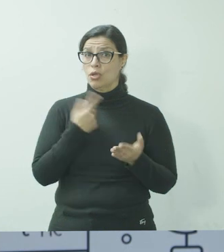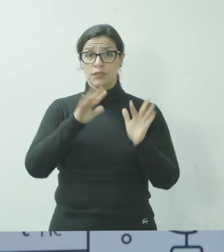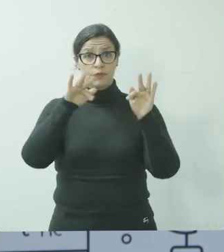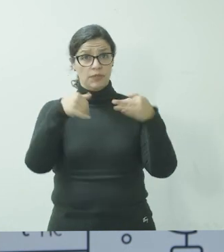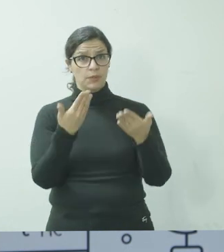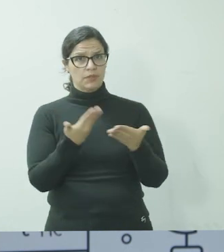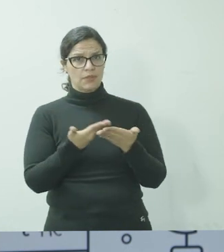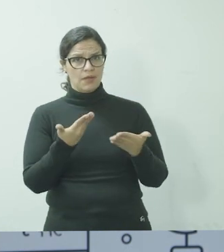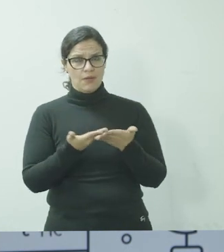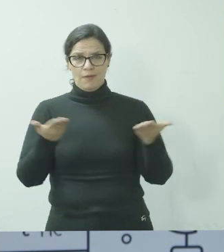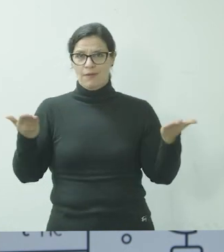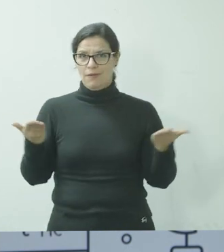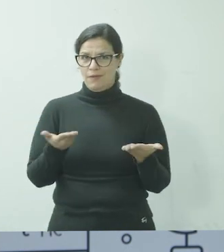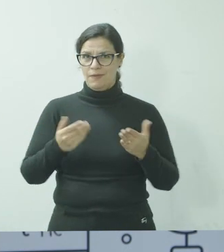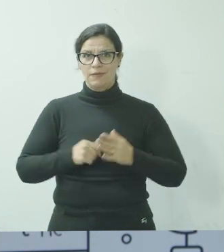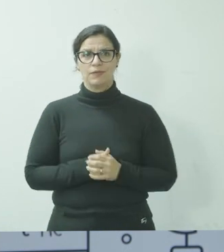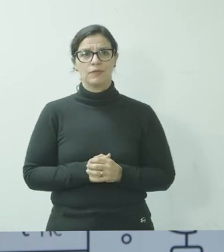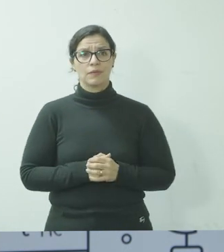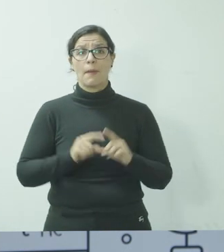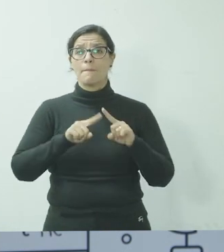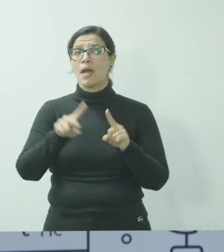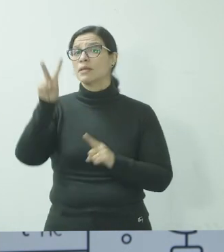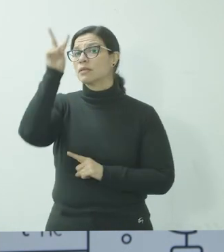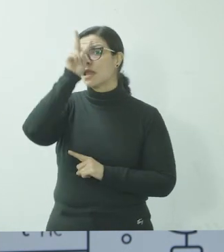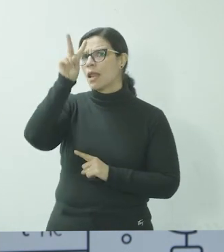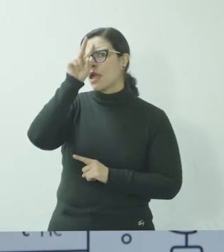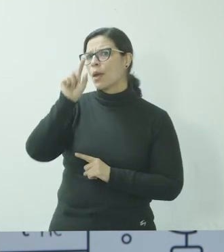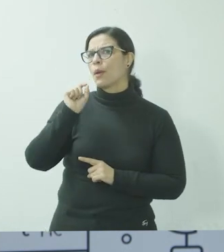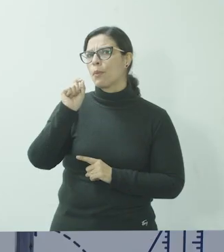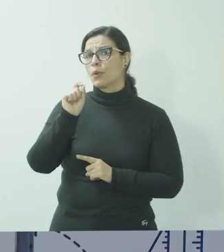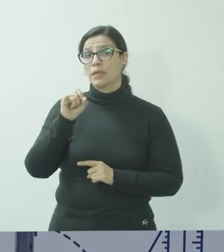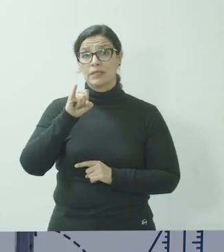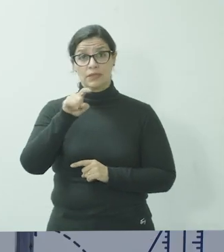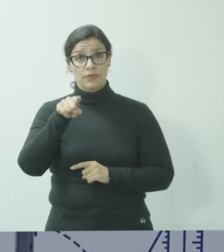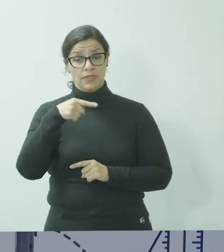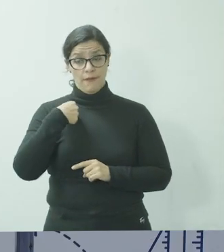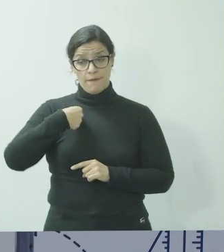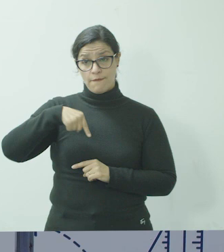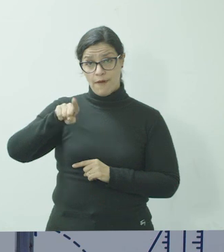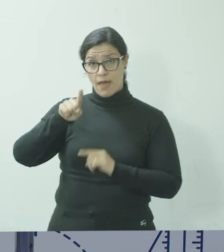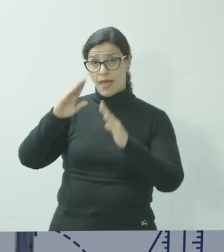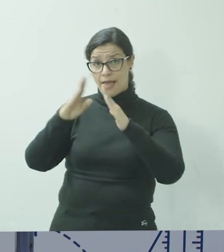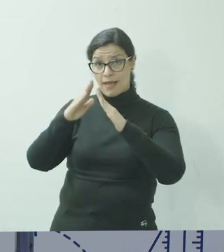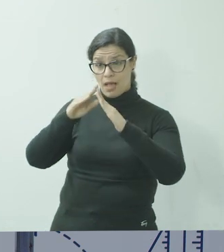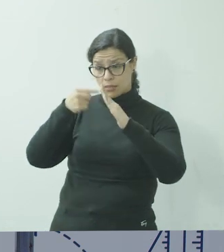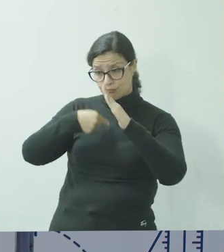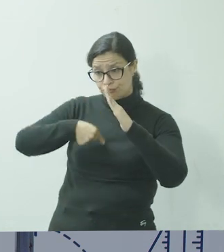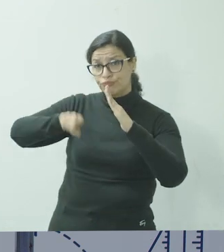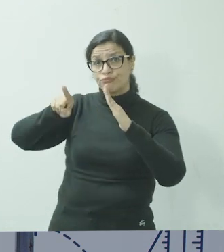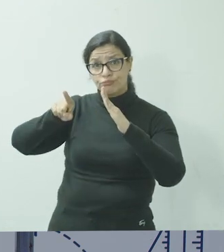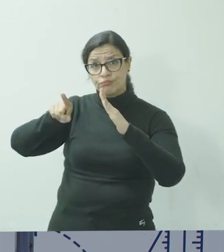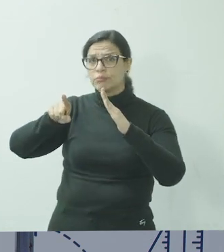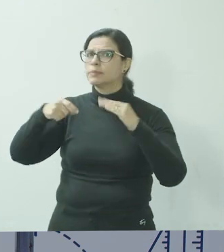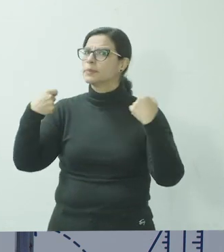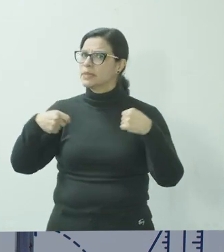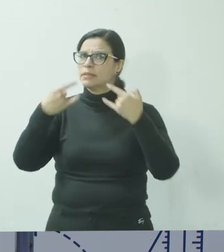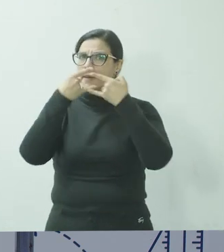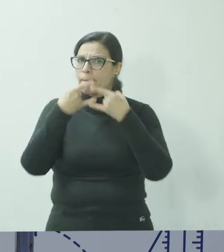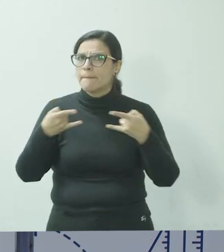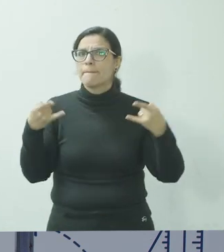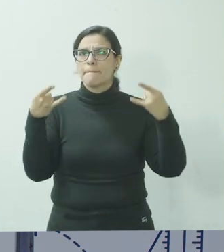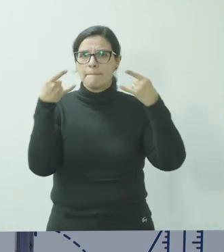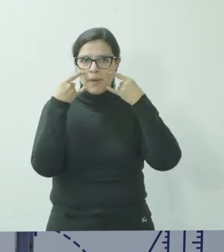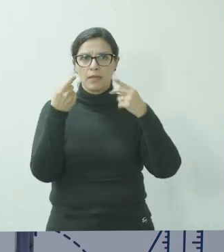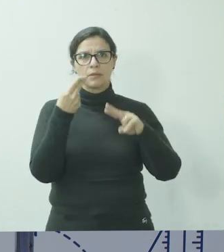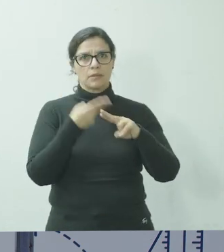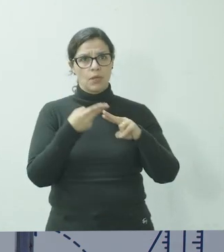finalizando a nossa aula mas lembre-se se você precisar sair de casa use a